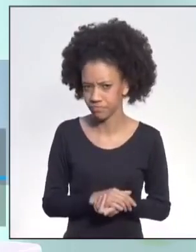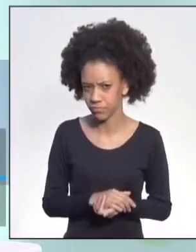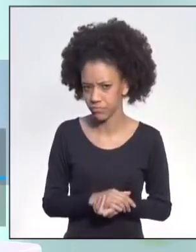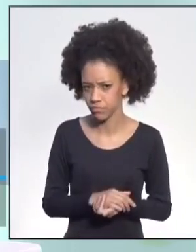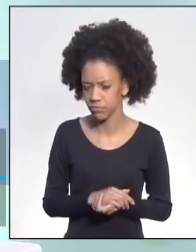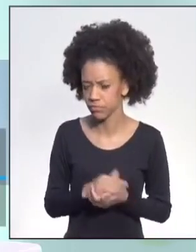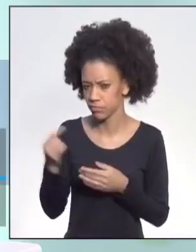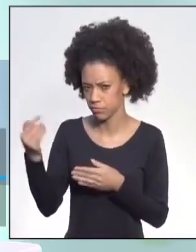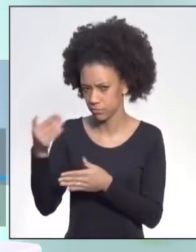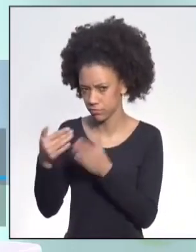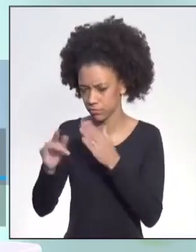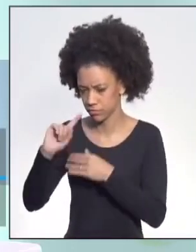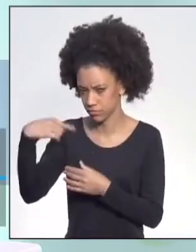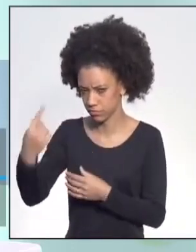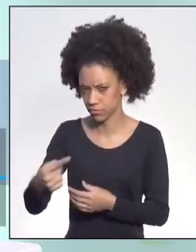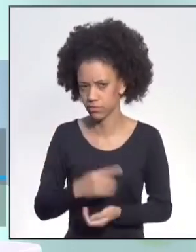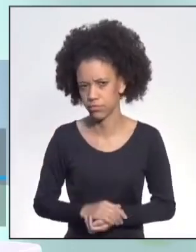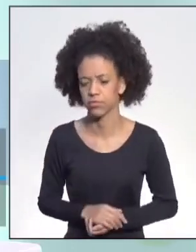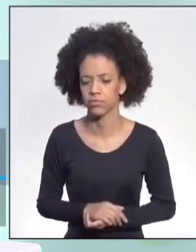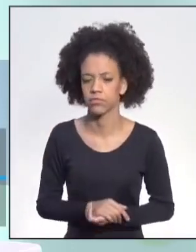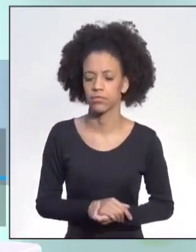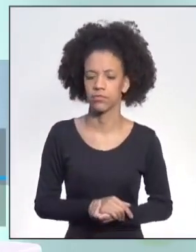slide. Mais um.